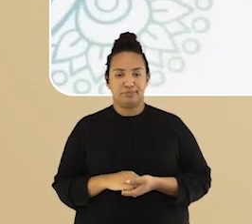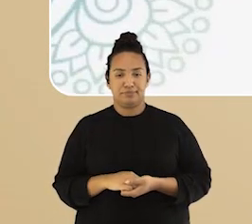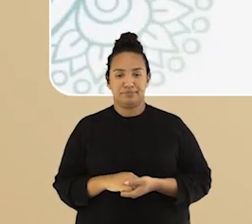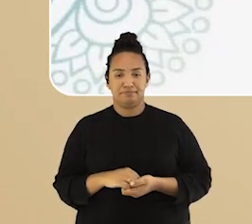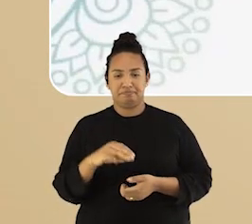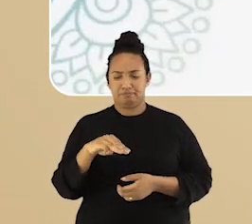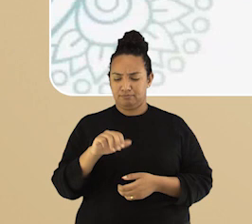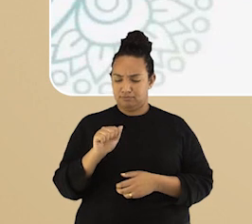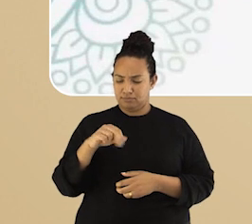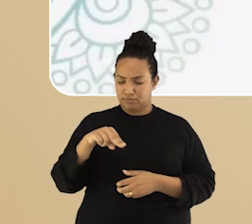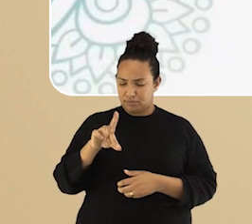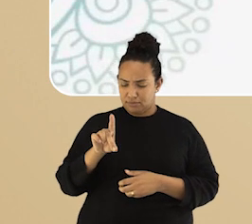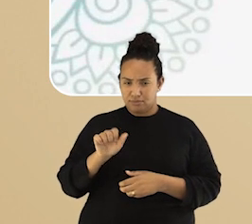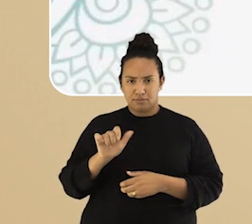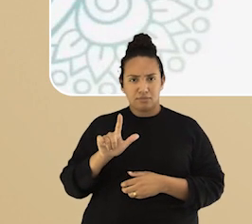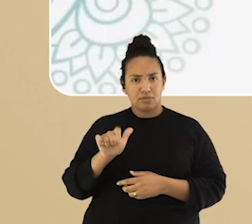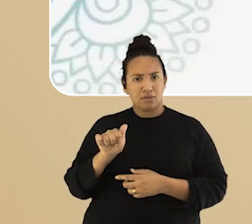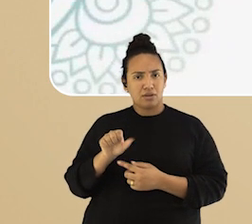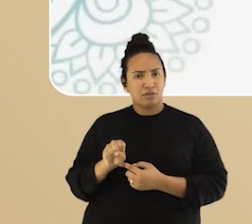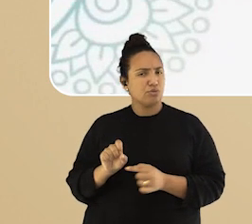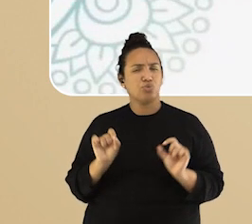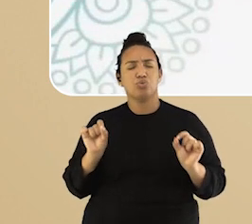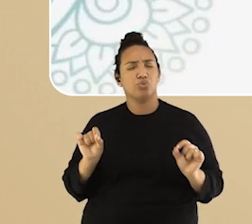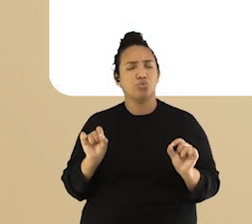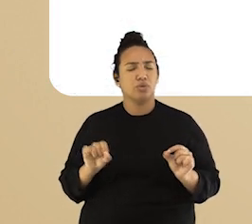são mandalas?